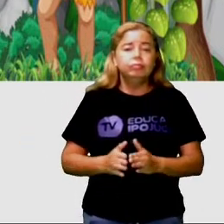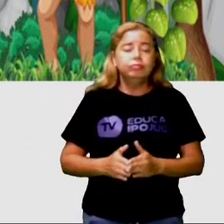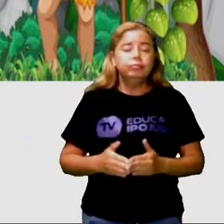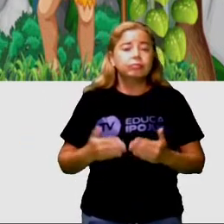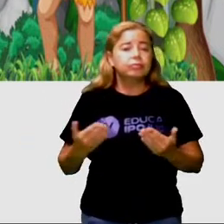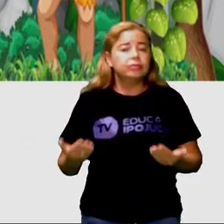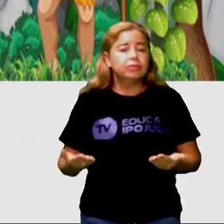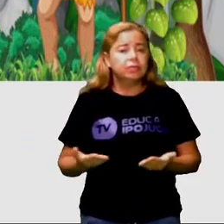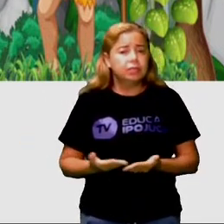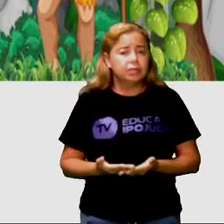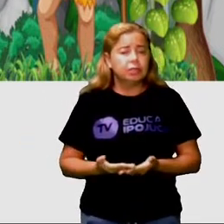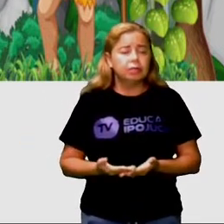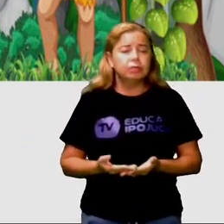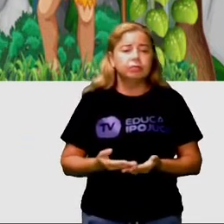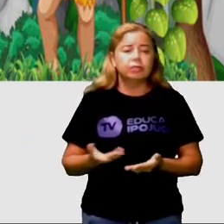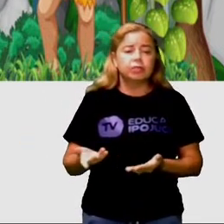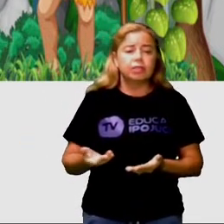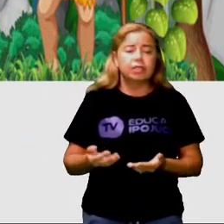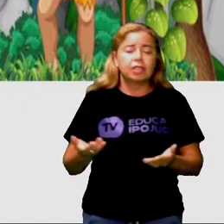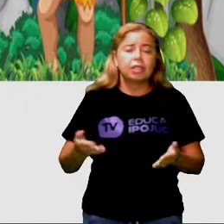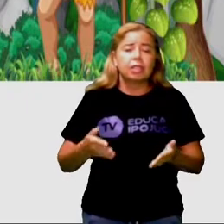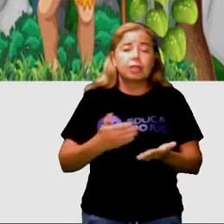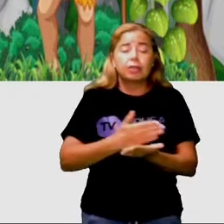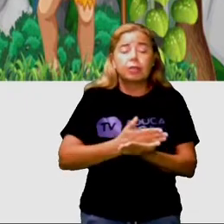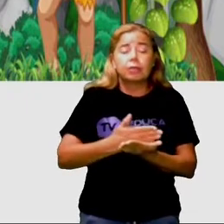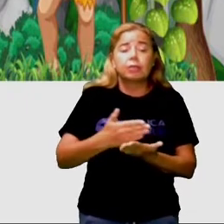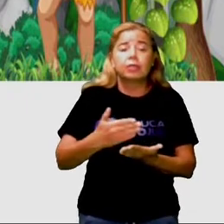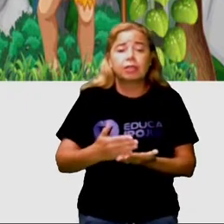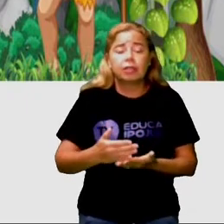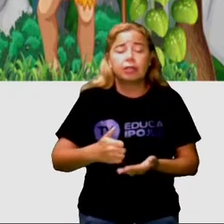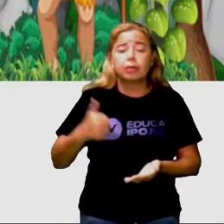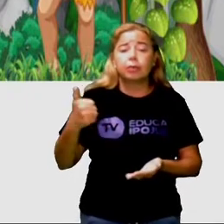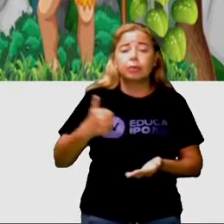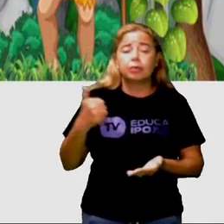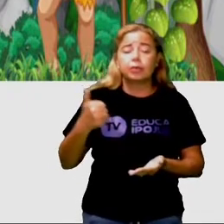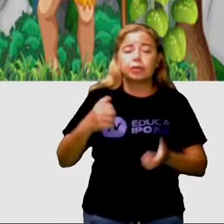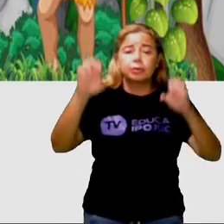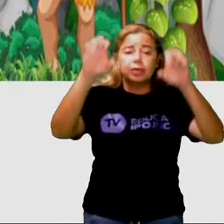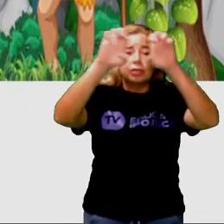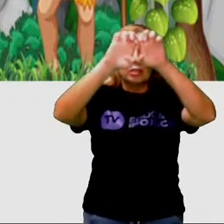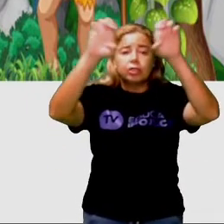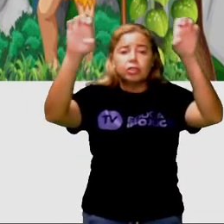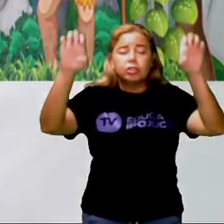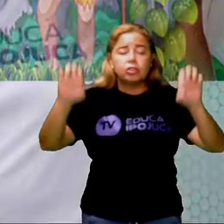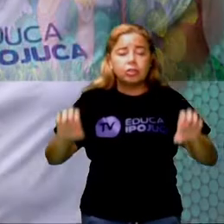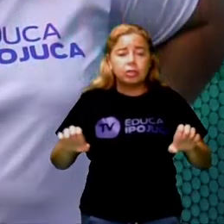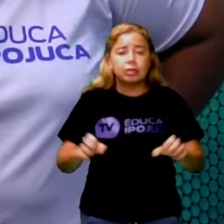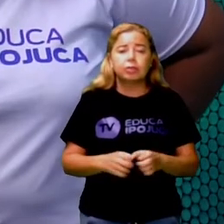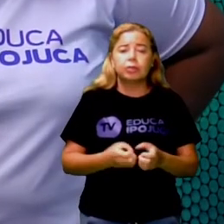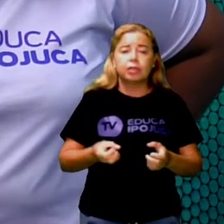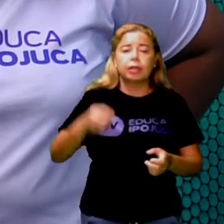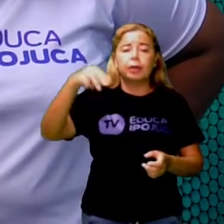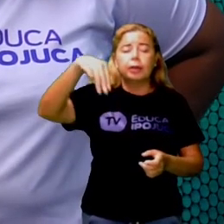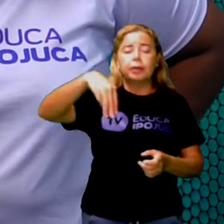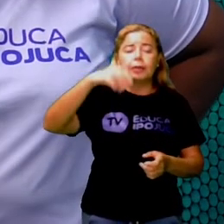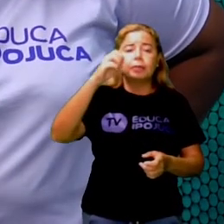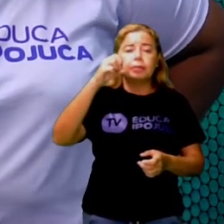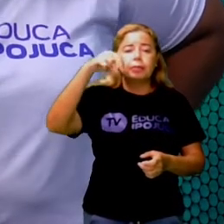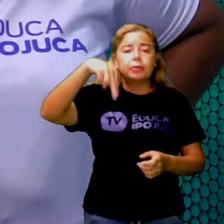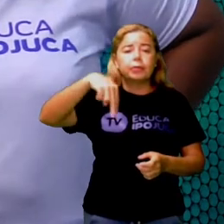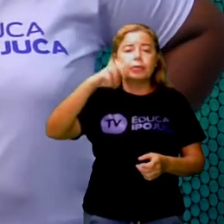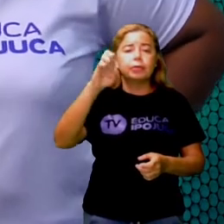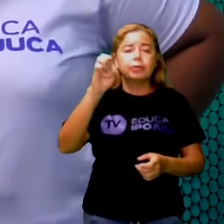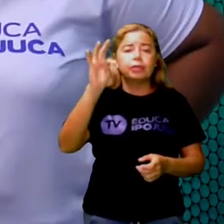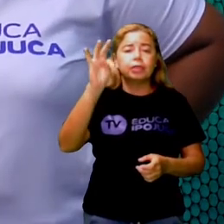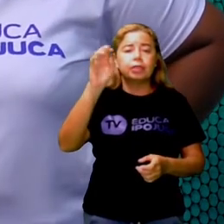assim o primeiro sistema monetário, chamado de escambo. Afinal, o